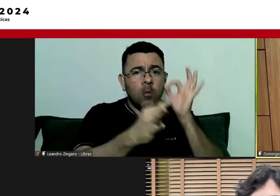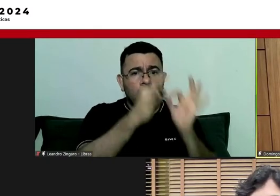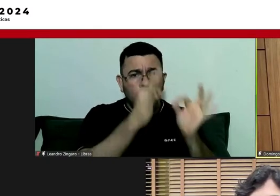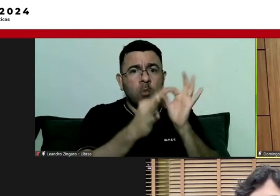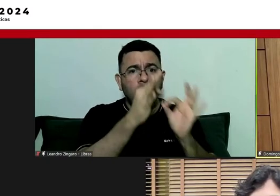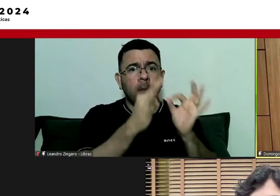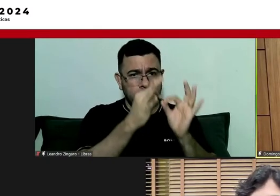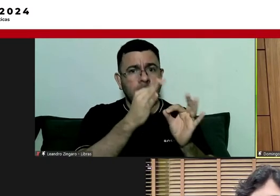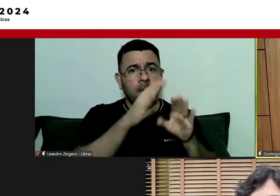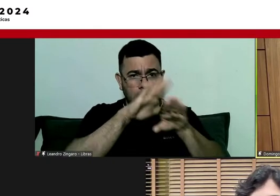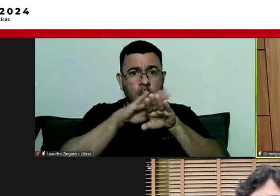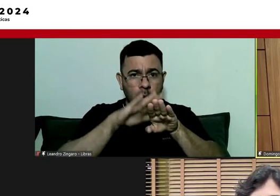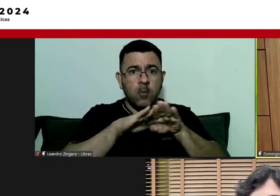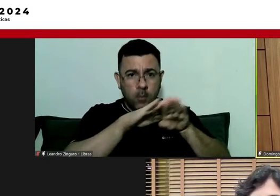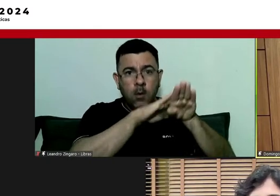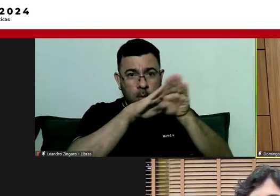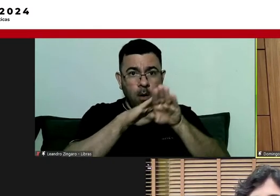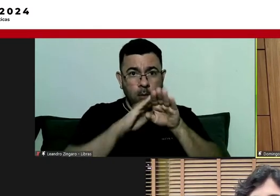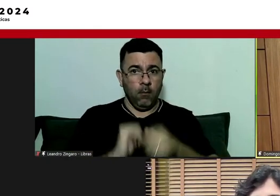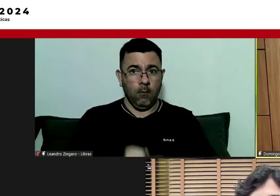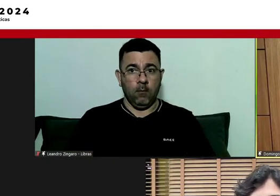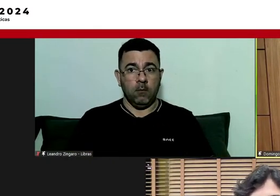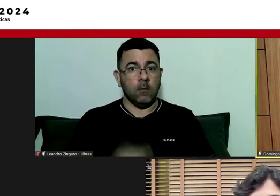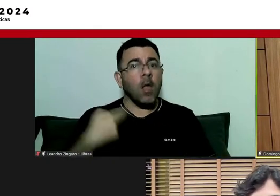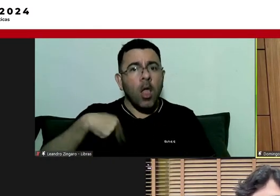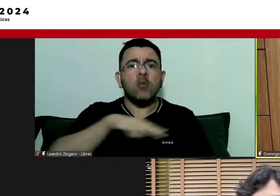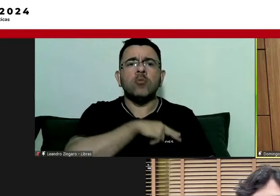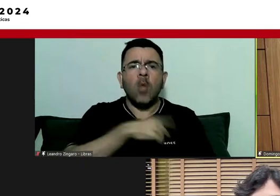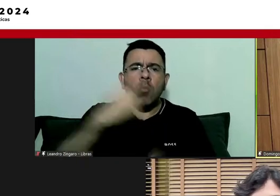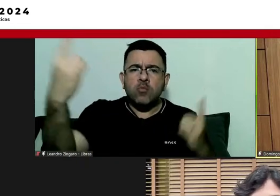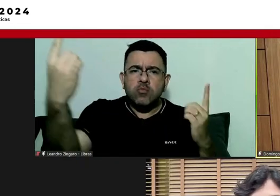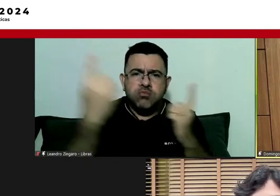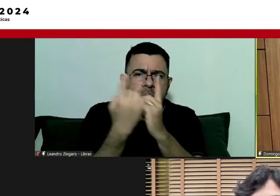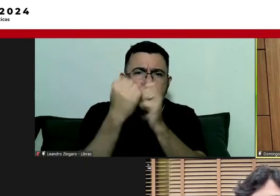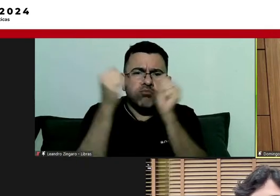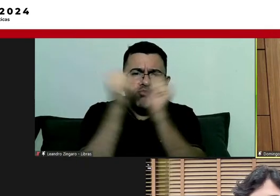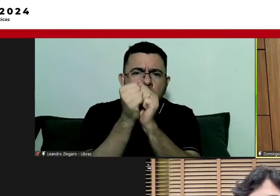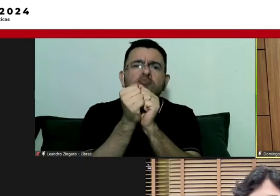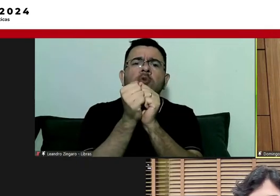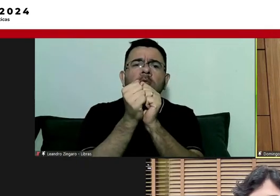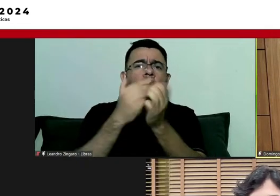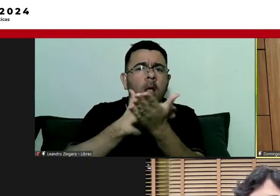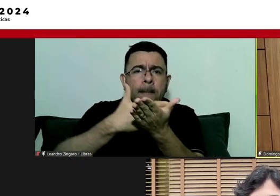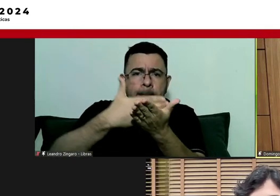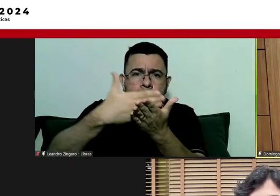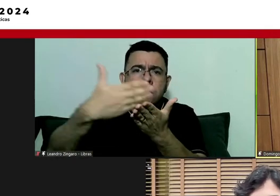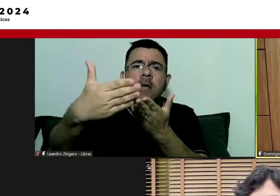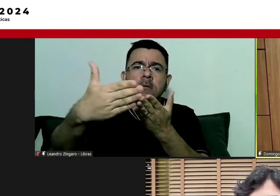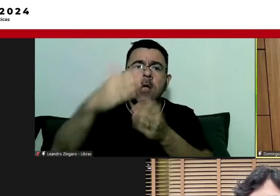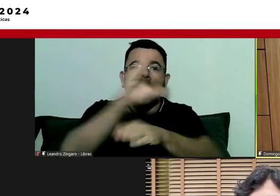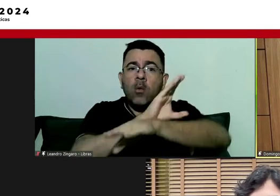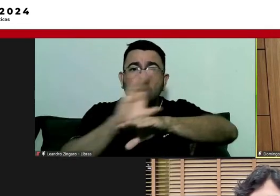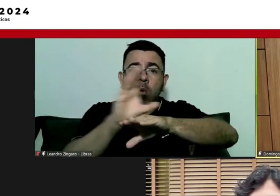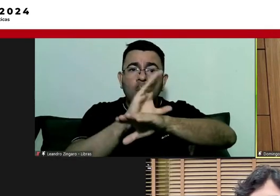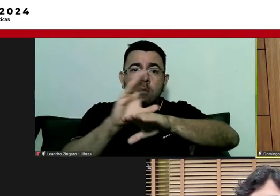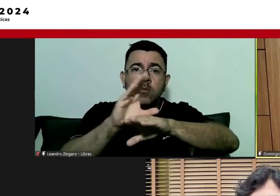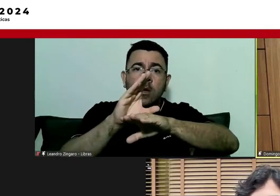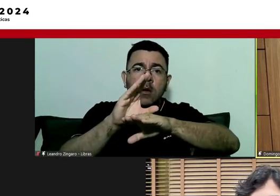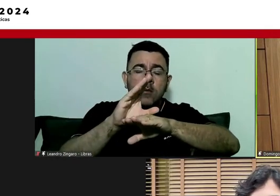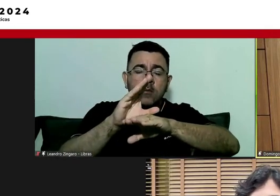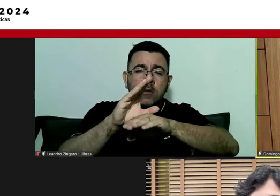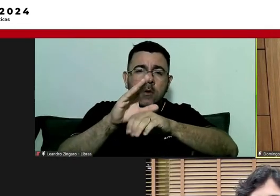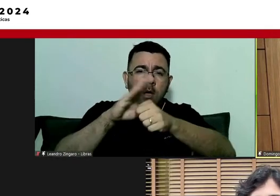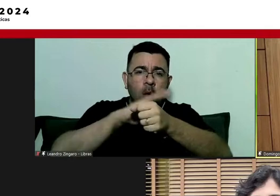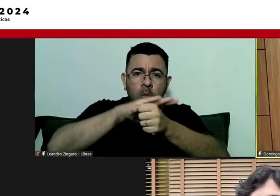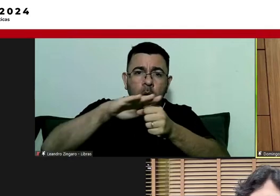que nos ocorreram mas já estamos aqui juntos para iniciar esse curso de formaç de marketing